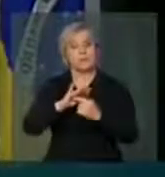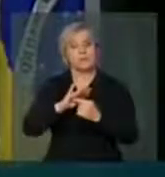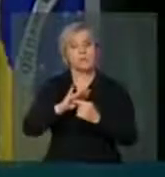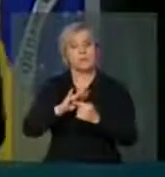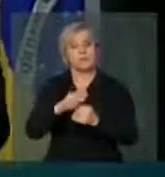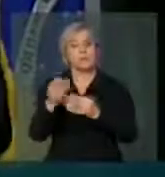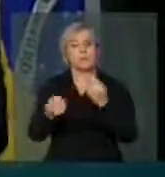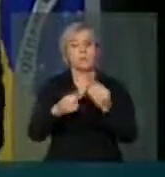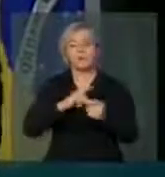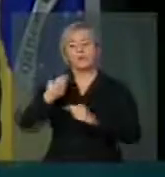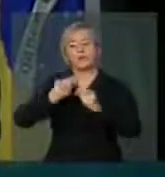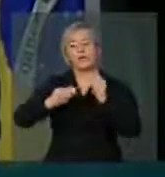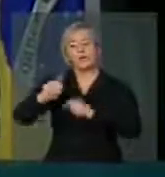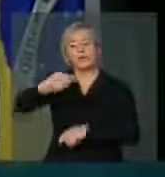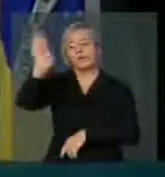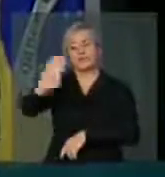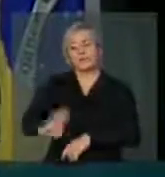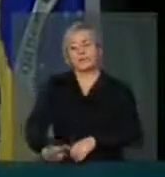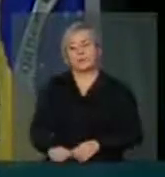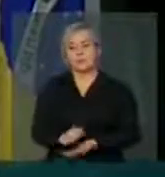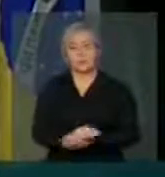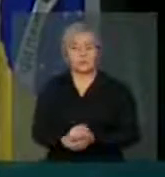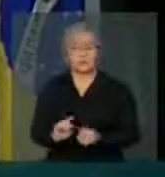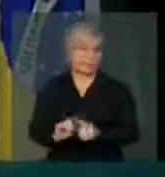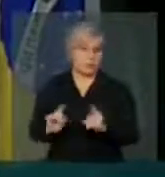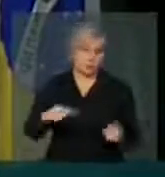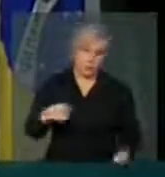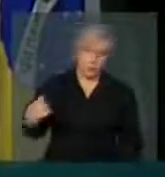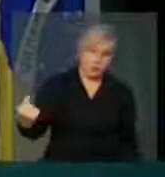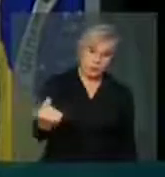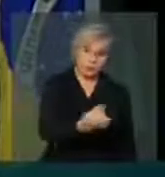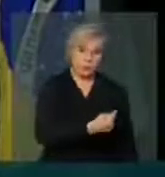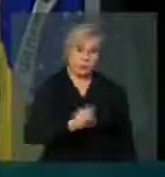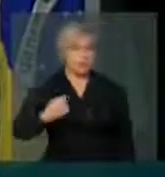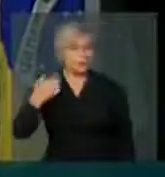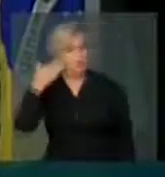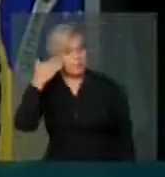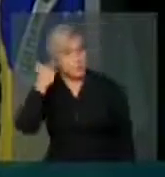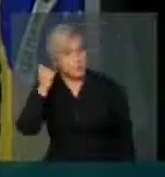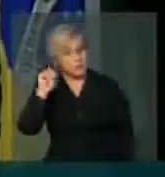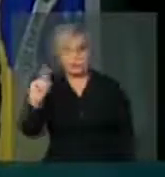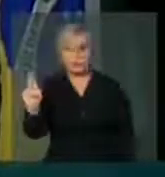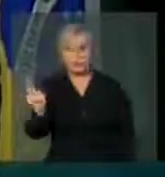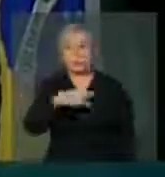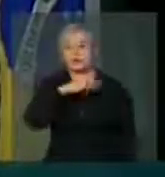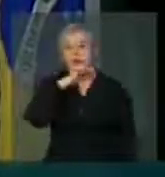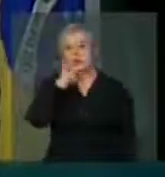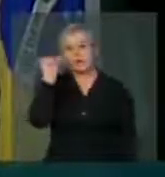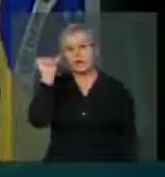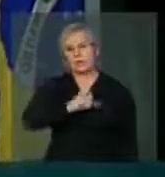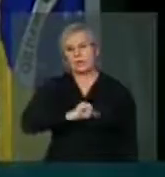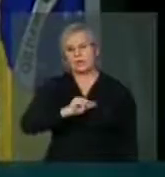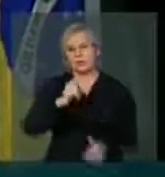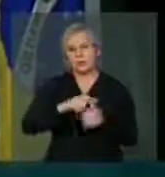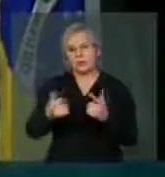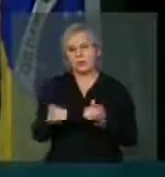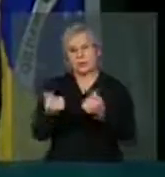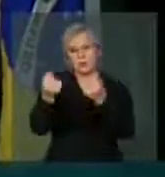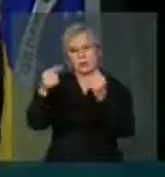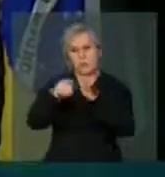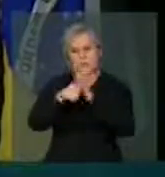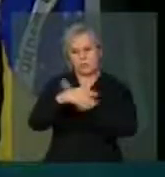brasileiros. Contudo, todos nós sabemos descrever os efeitos desastrosos da crise econômica do governo